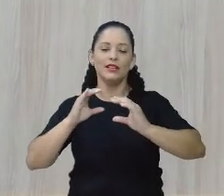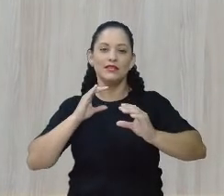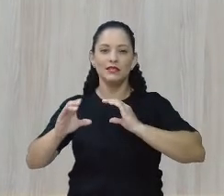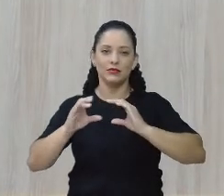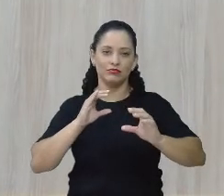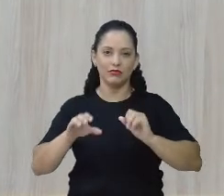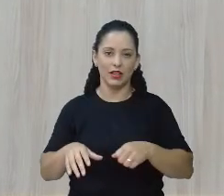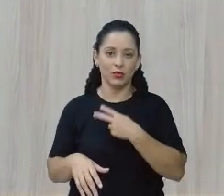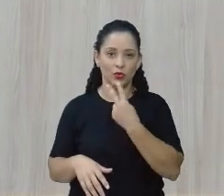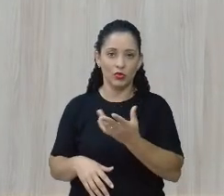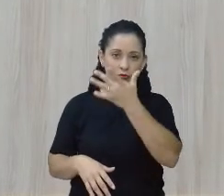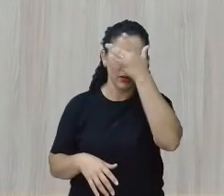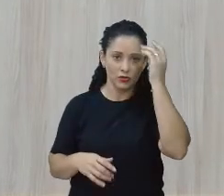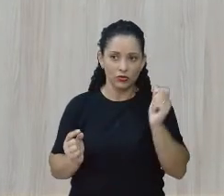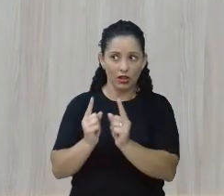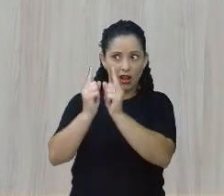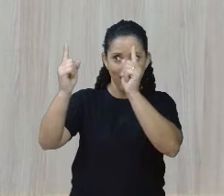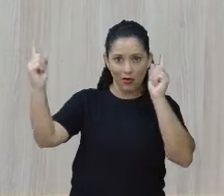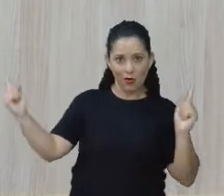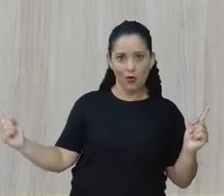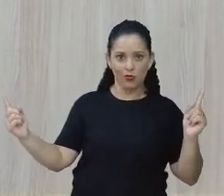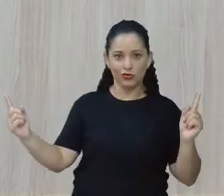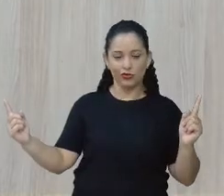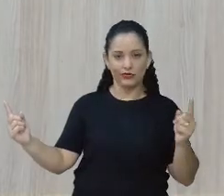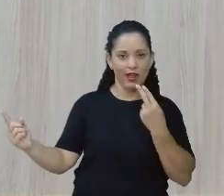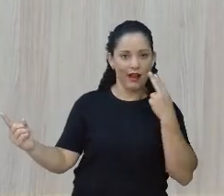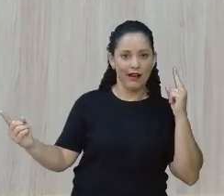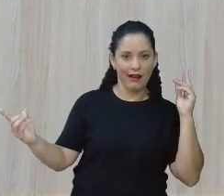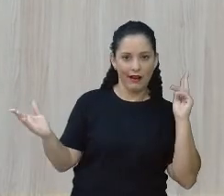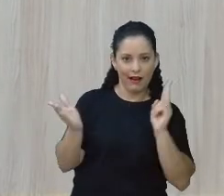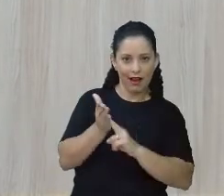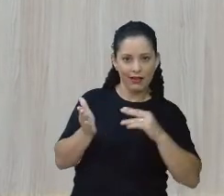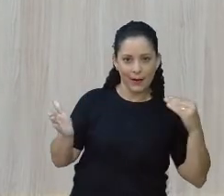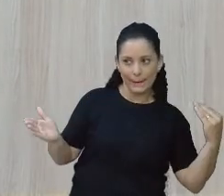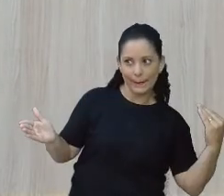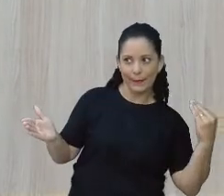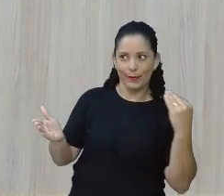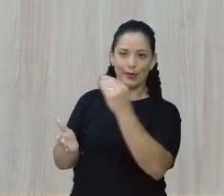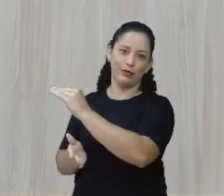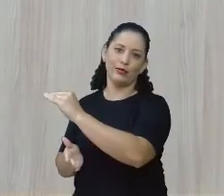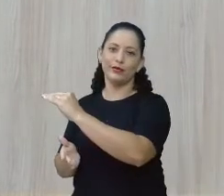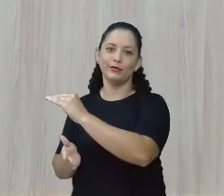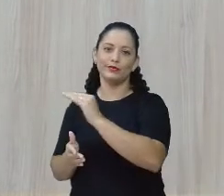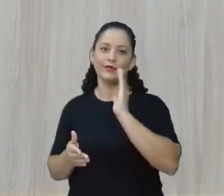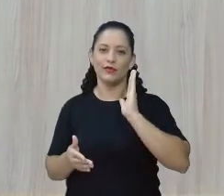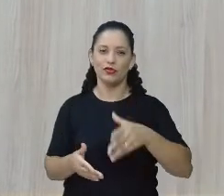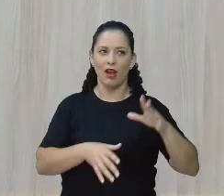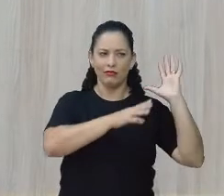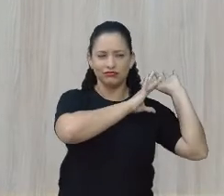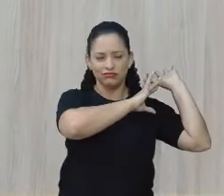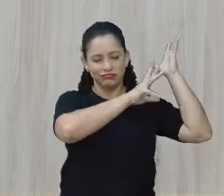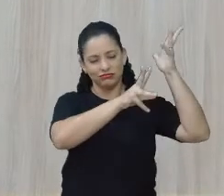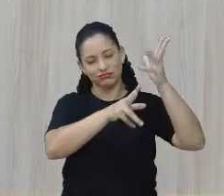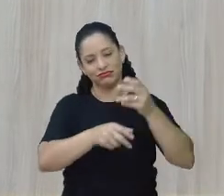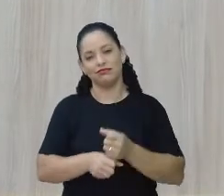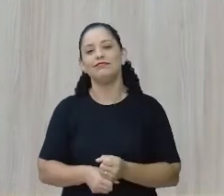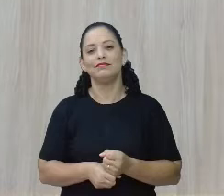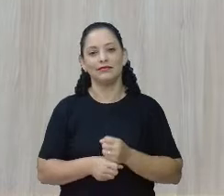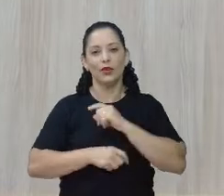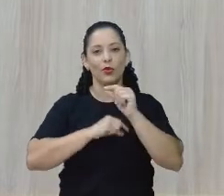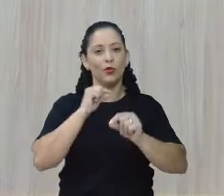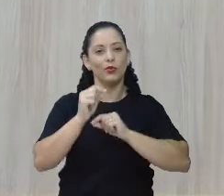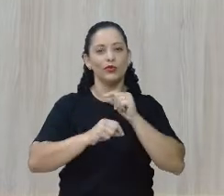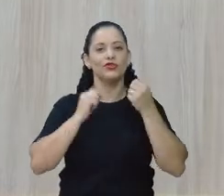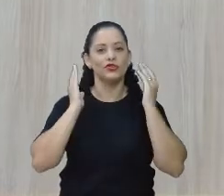estão distantes uma da outra, né? Isso tudo vocês já viram nas aulas passadas. Eu estou só recapitulando, relembrando aí o que é que a gente